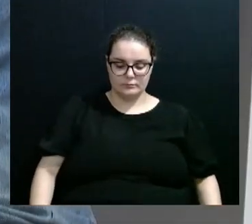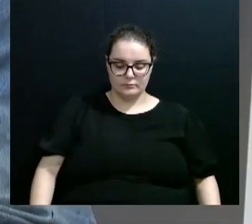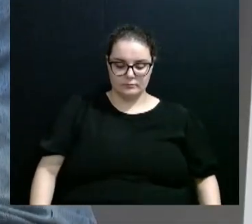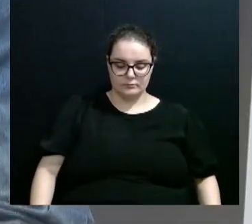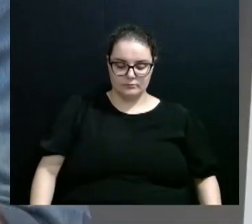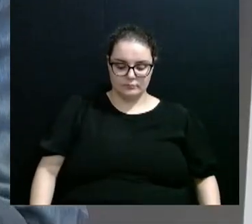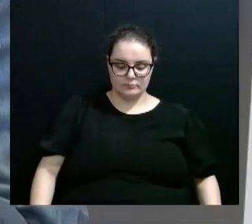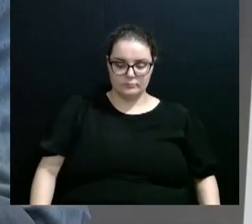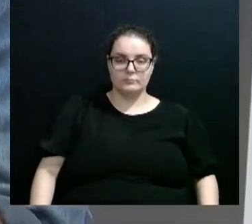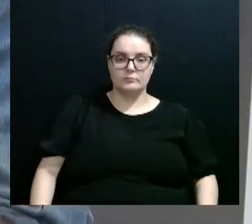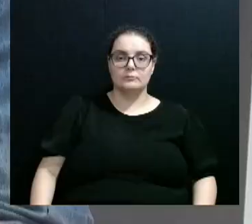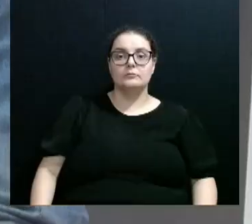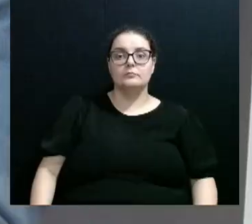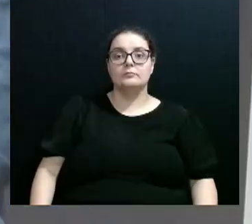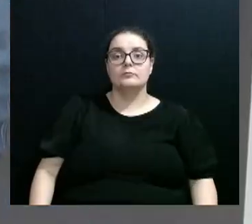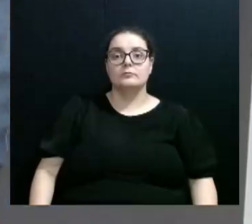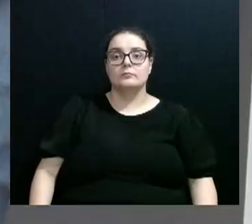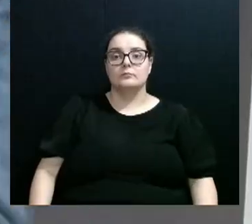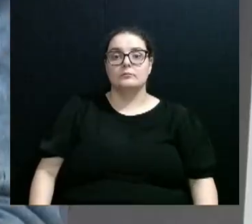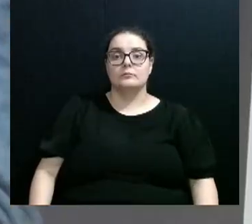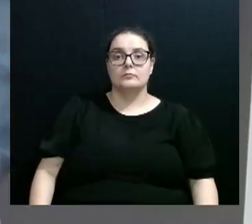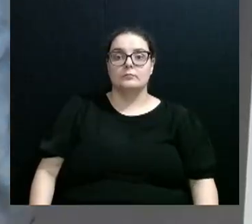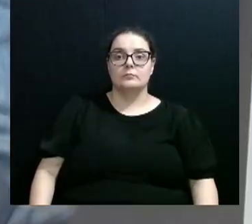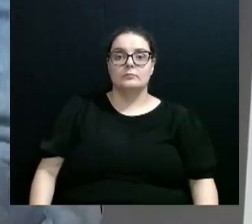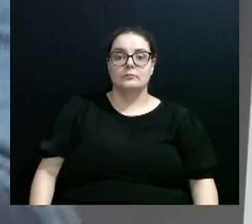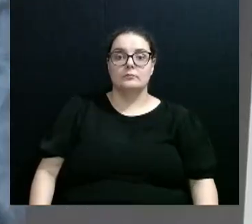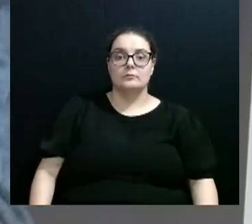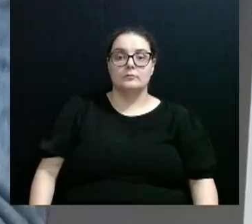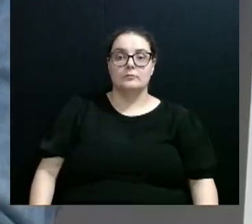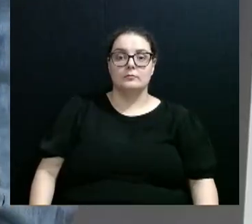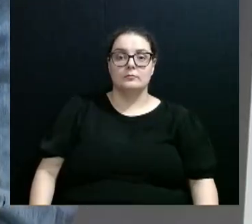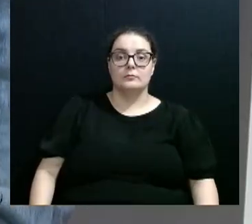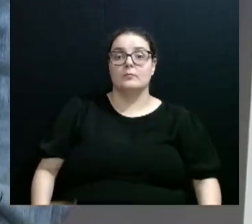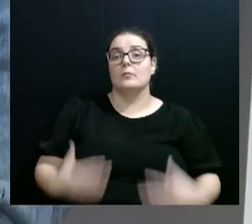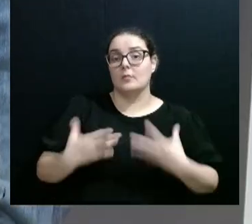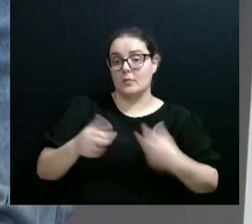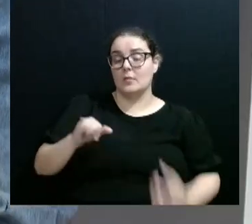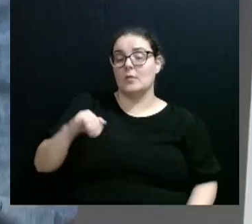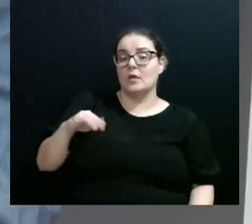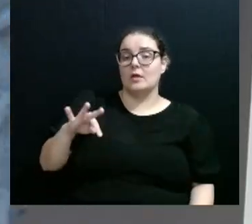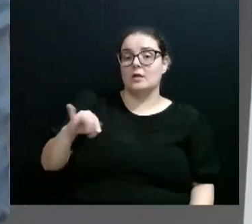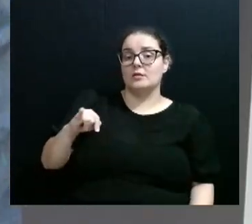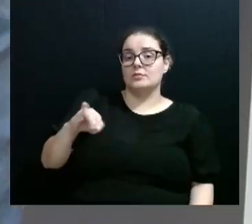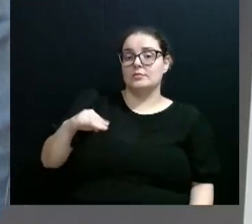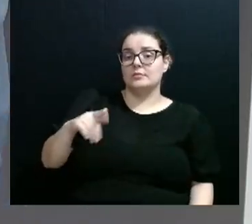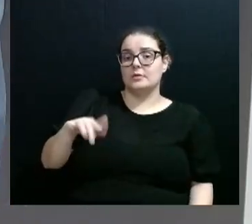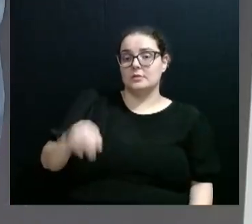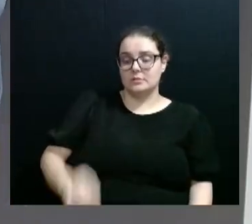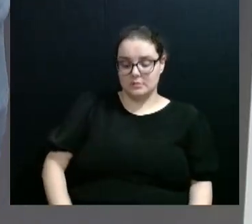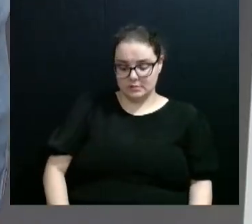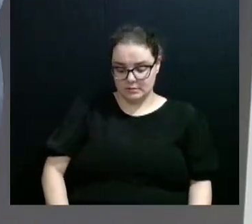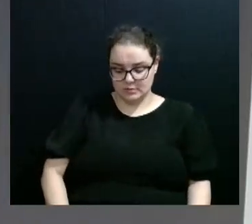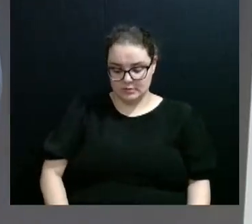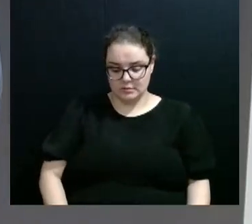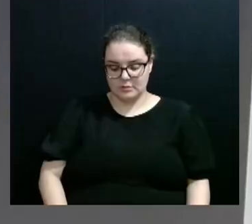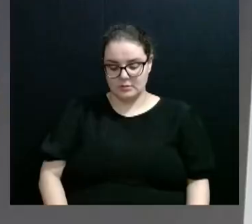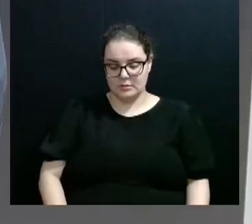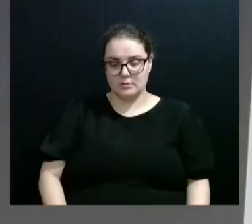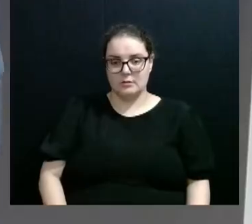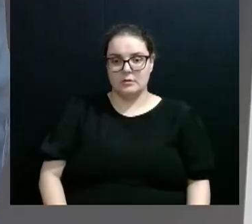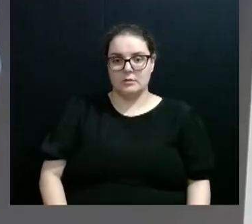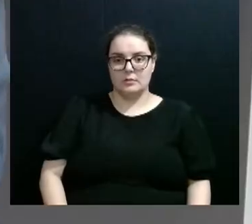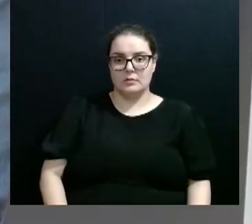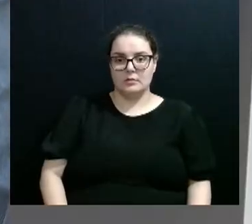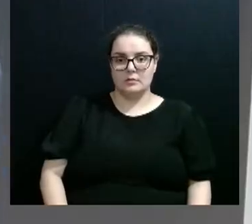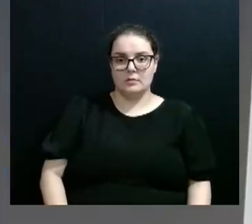diferimento. Né? No meu caso, eu recebi uma intimação, acho que não foi multa, que estava vendo o som. E na hora que o momento chegou lá,